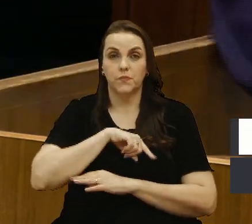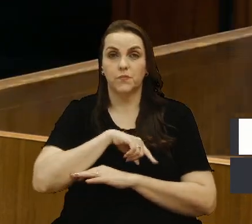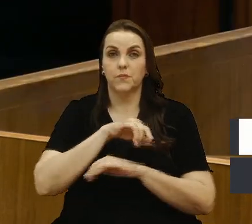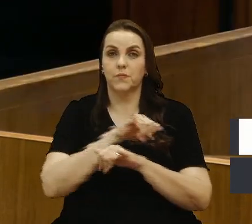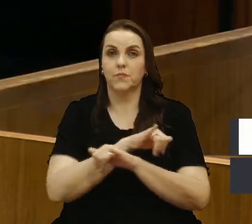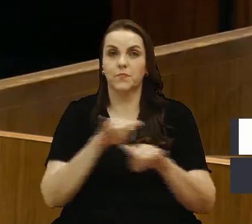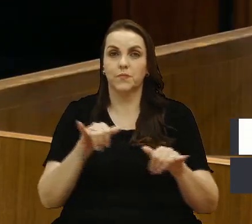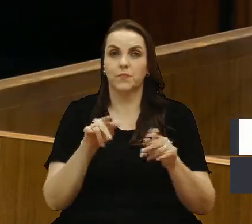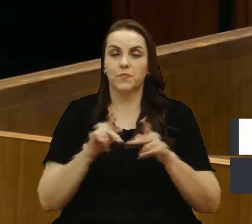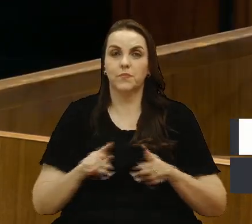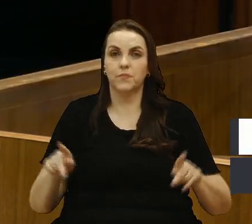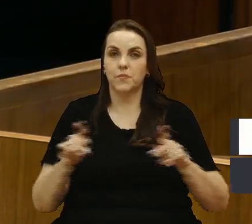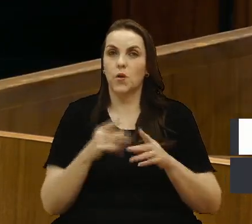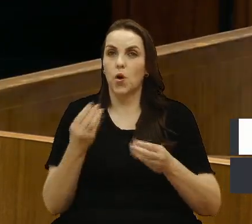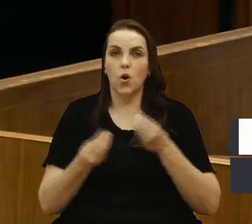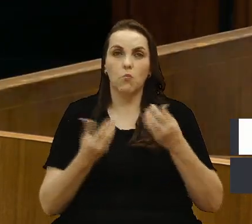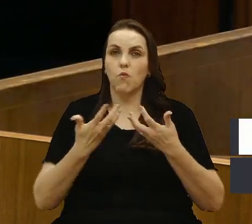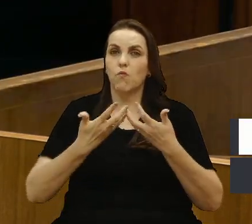como que o parlamento funciona.